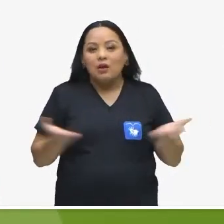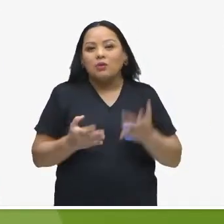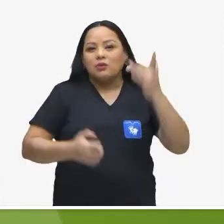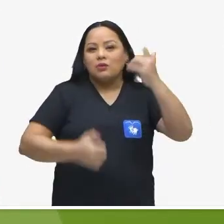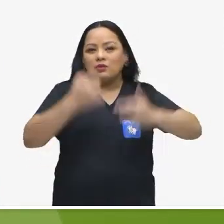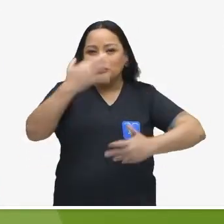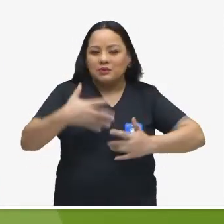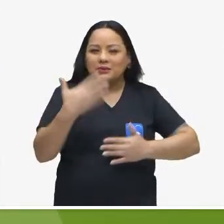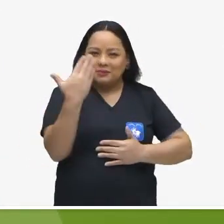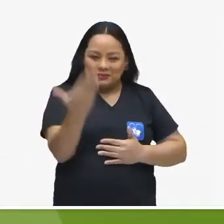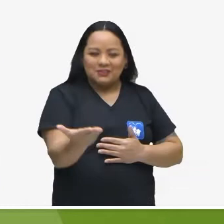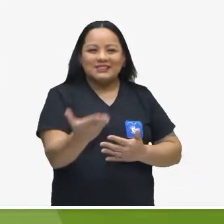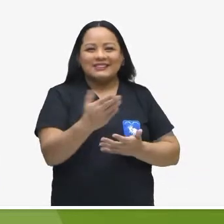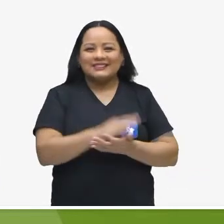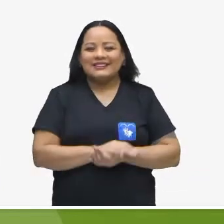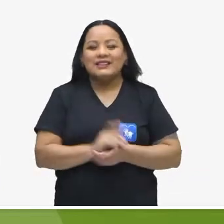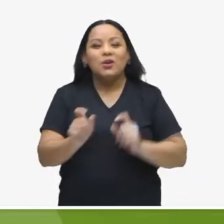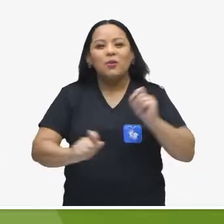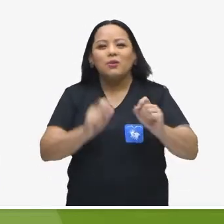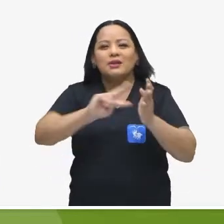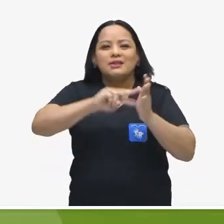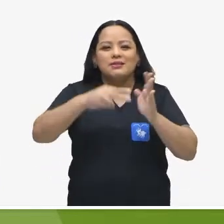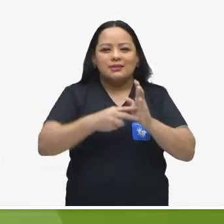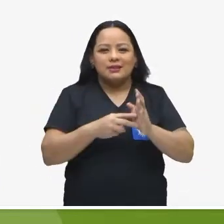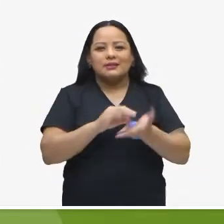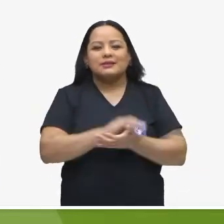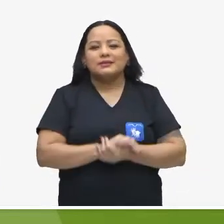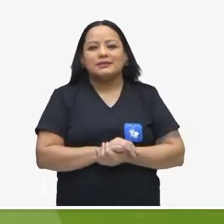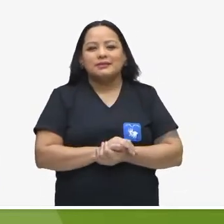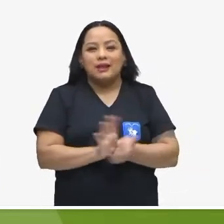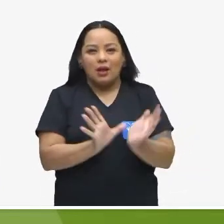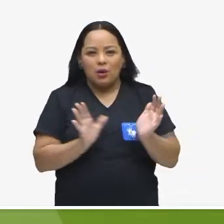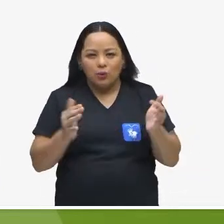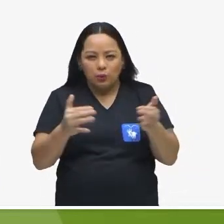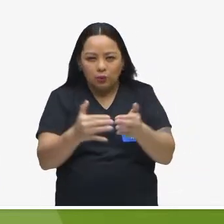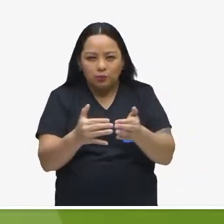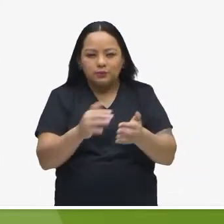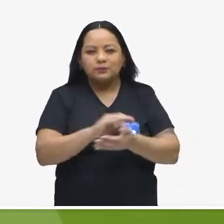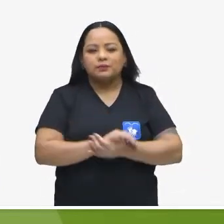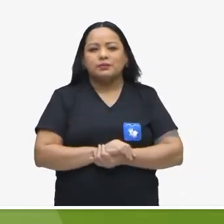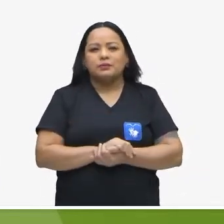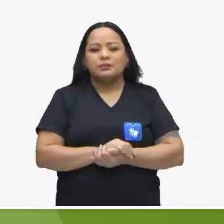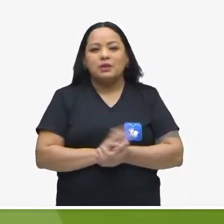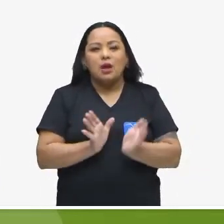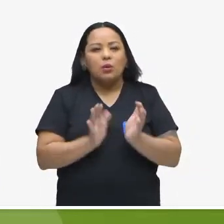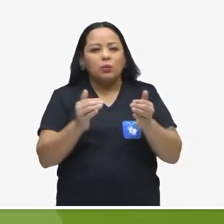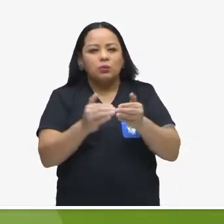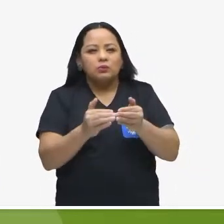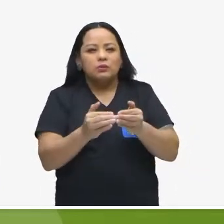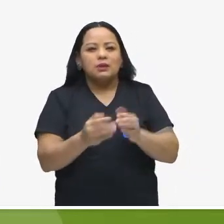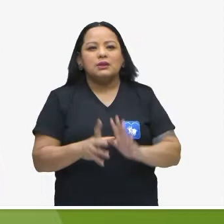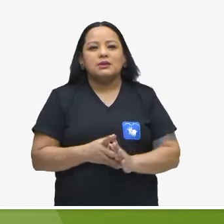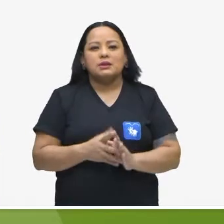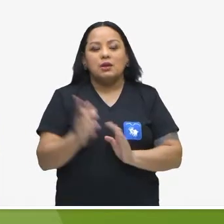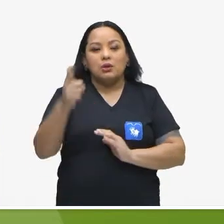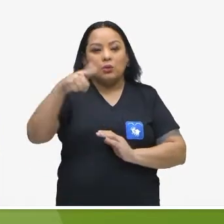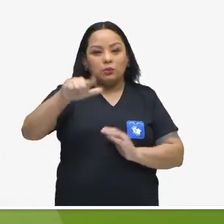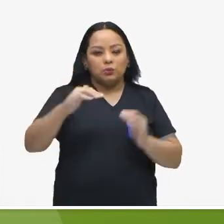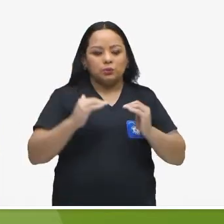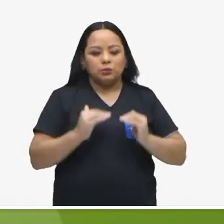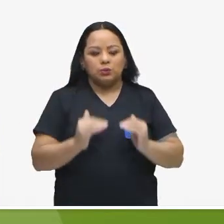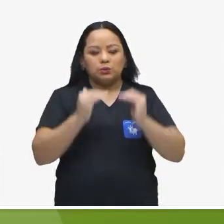para vocês o que significa comunidade. Comunidade é o outro nível